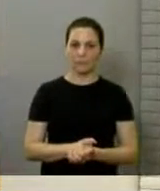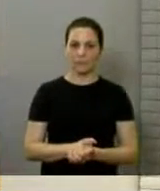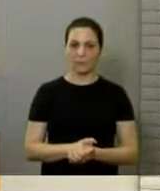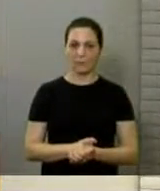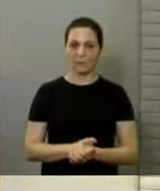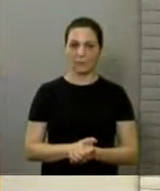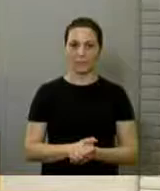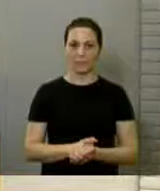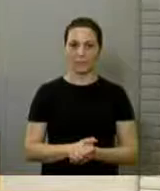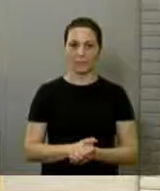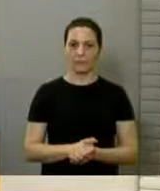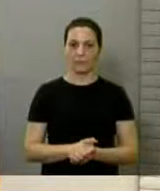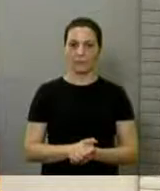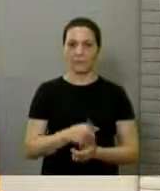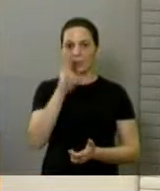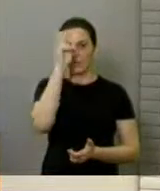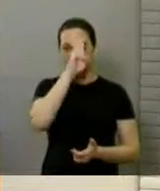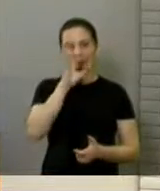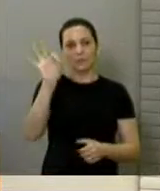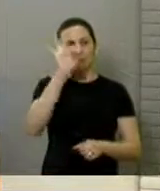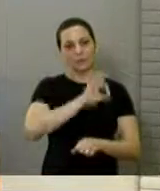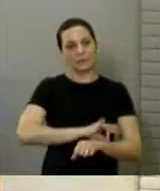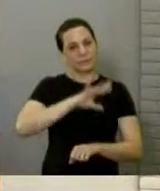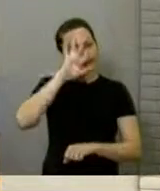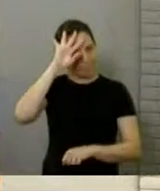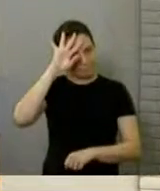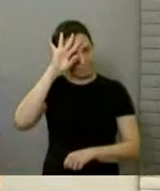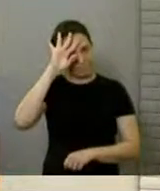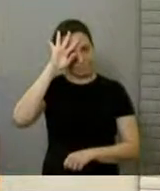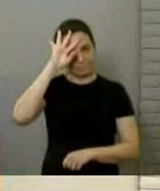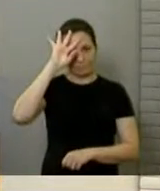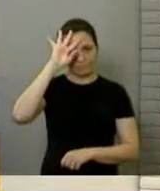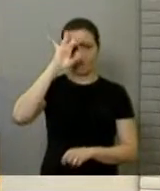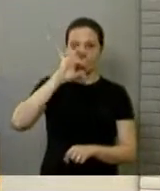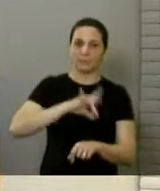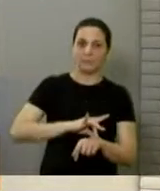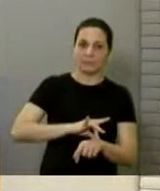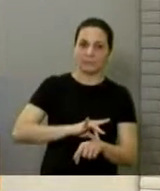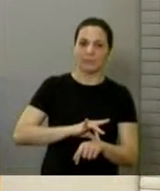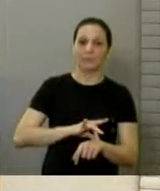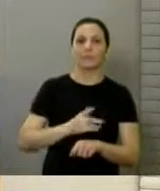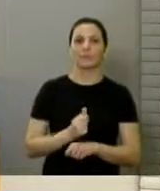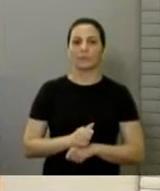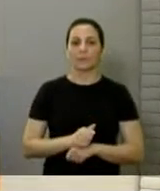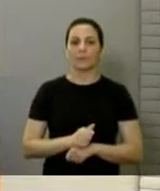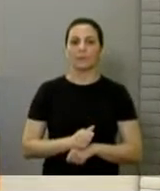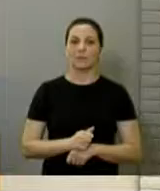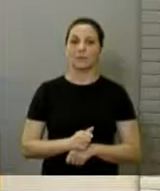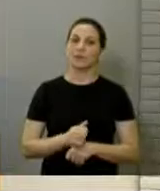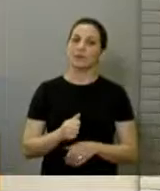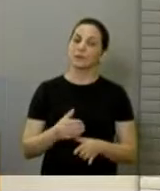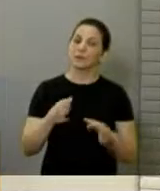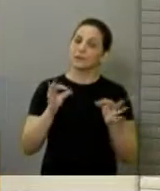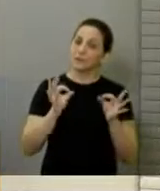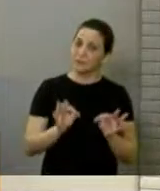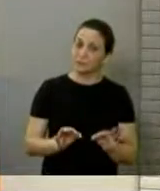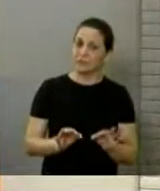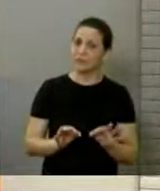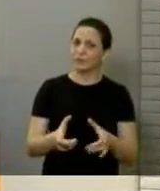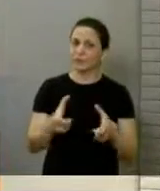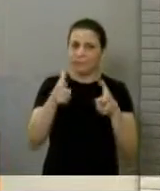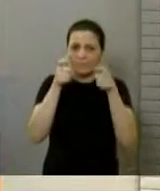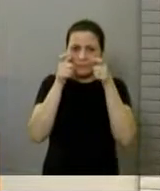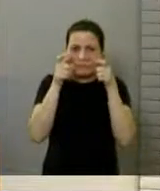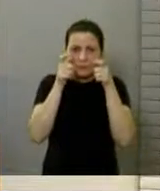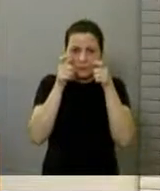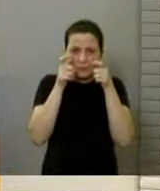Quanto à história da dengue, o ideal, viu, vereador Simeone, com todo respeito, seria interessante a